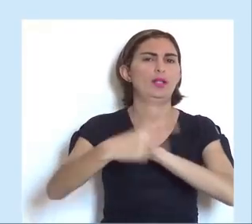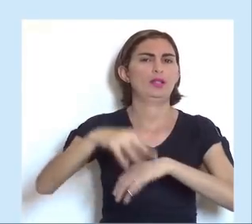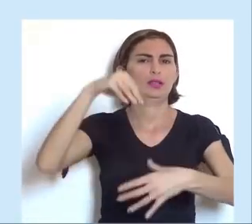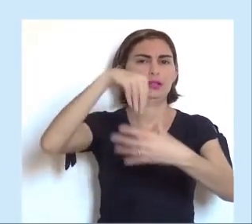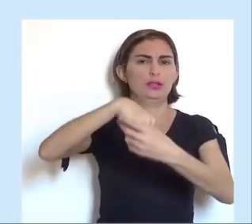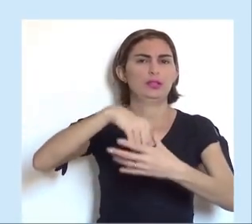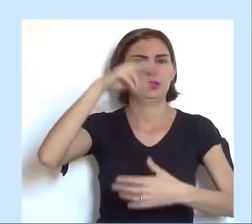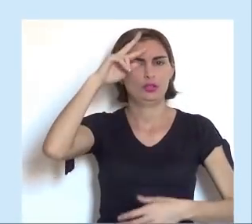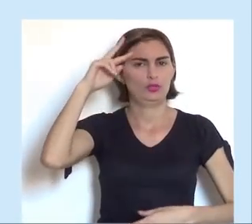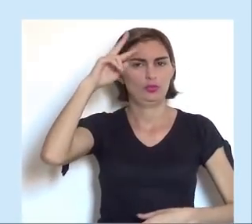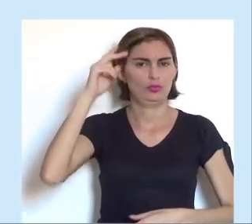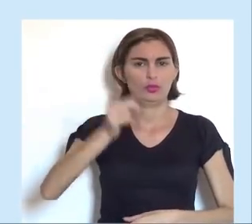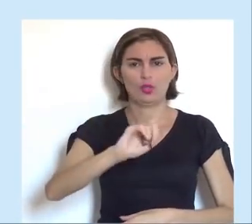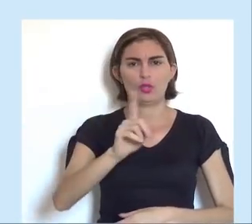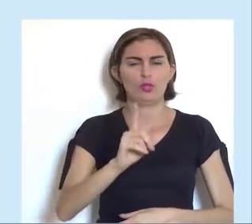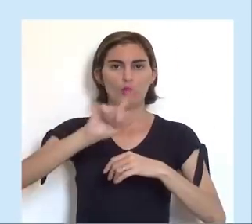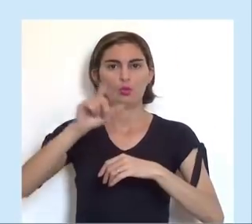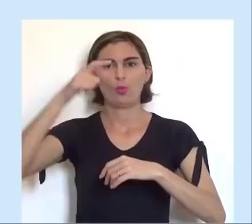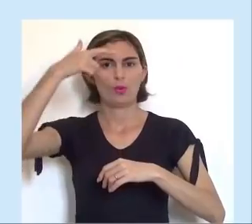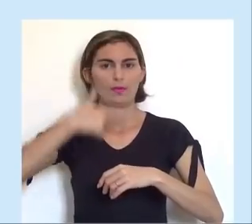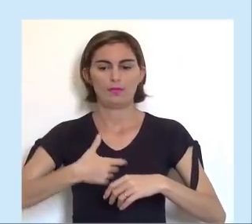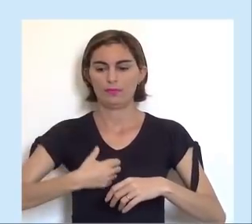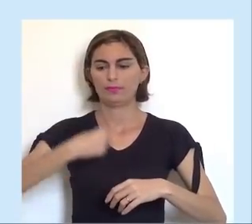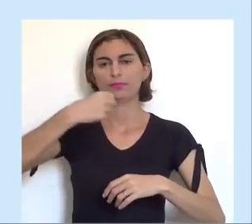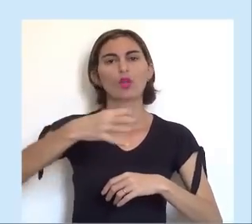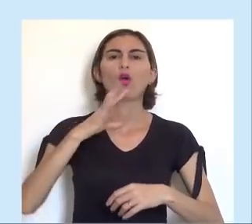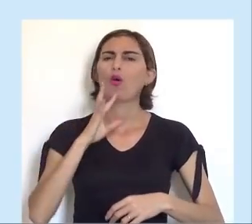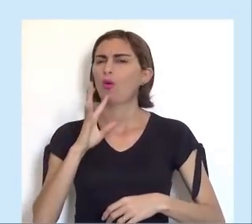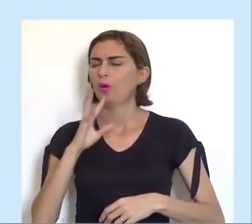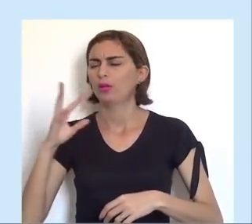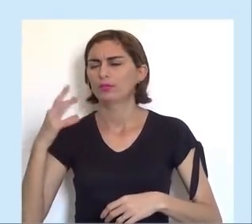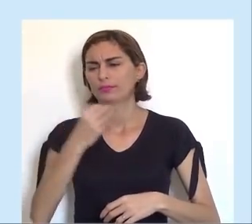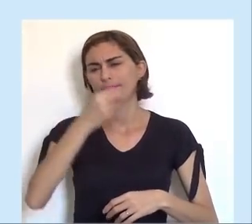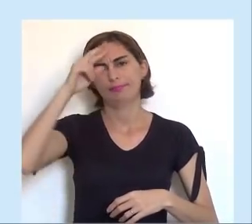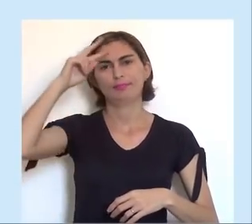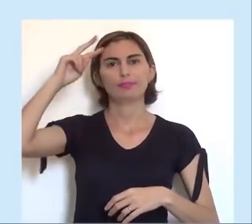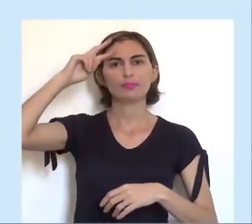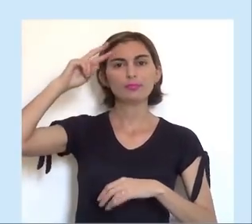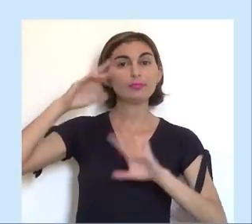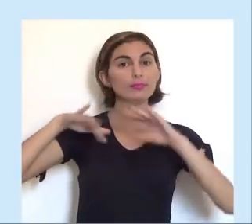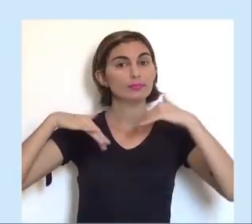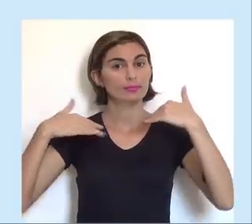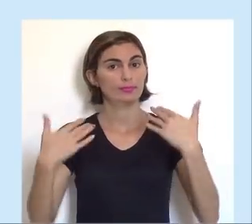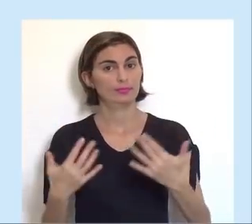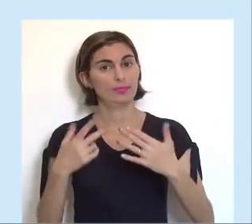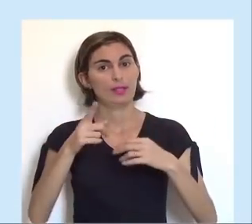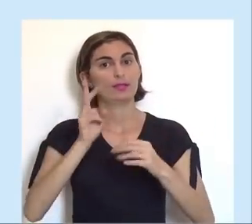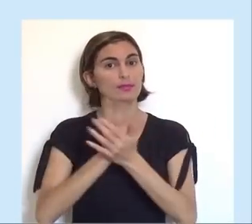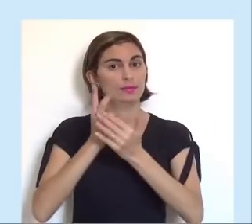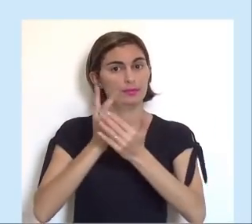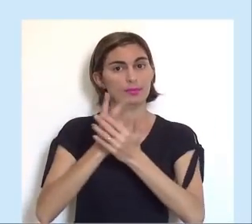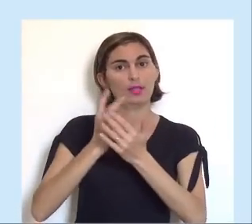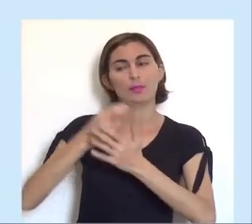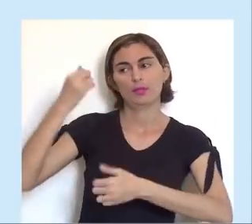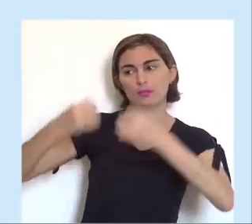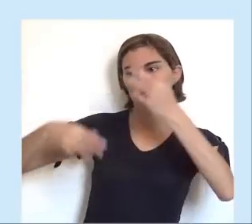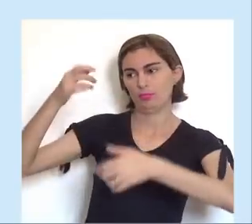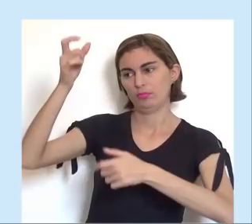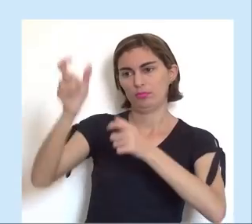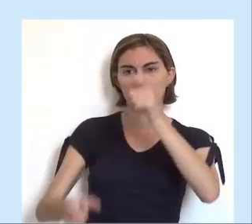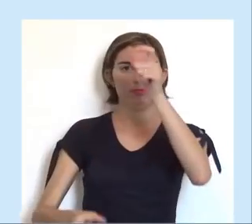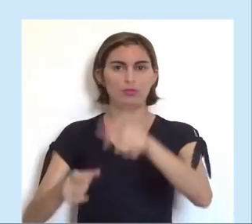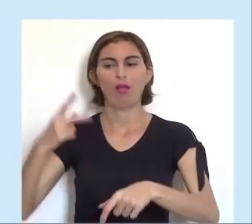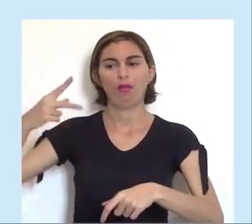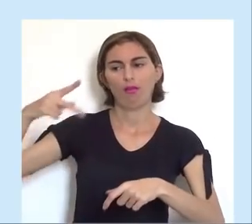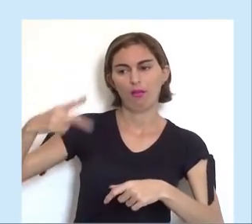da história, ele não é um personagem da história, mas ele conhece a história inteira. E aí, ele sempre vai se reportar aos personagens